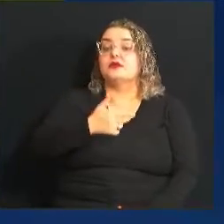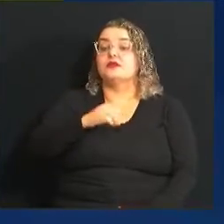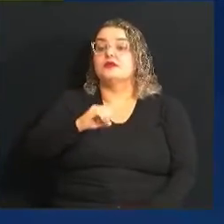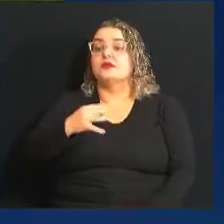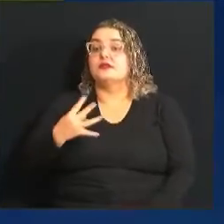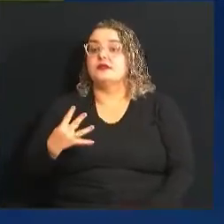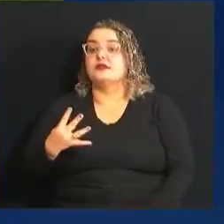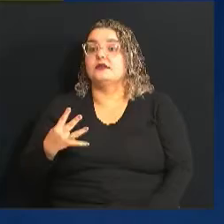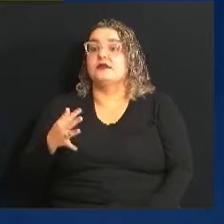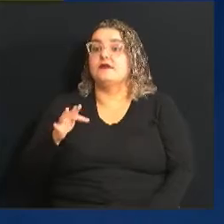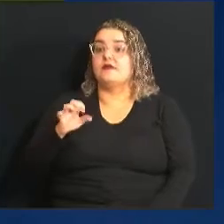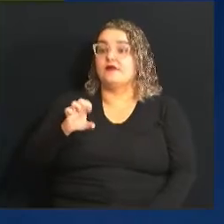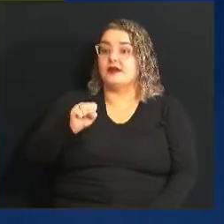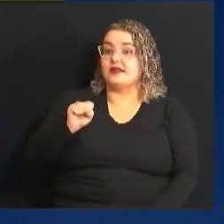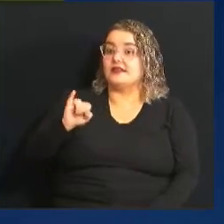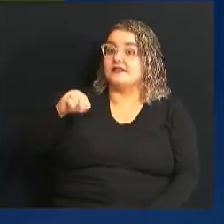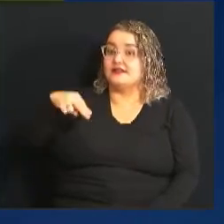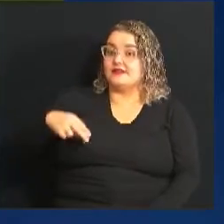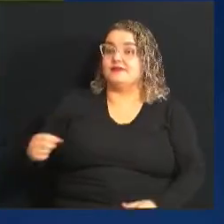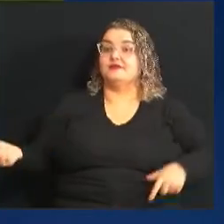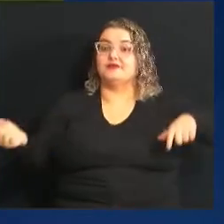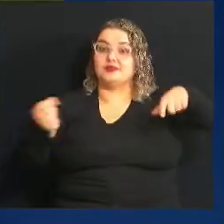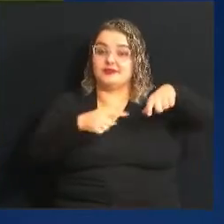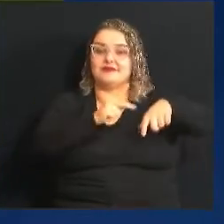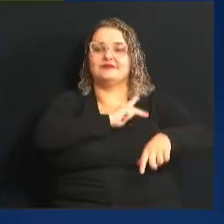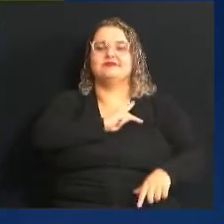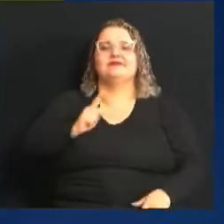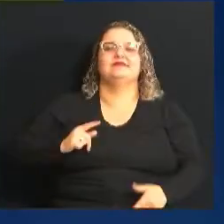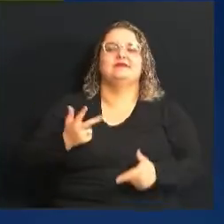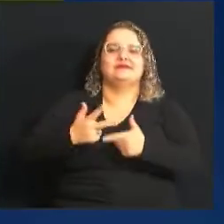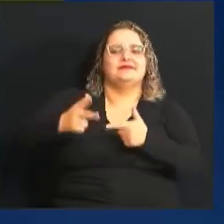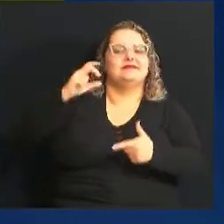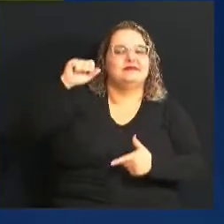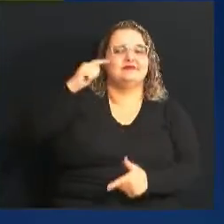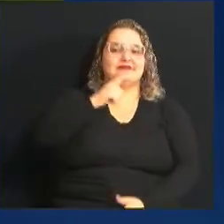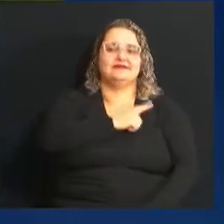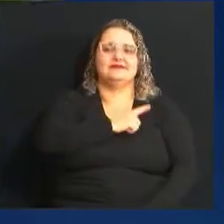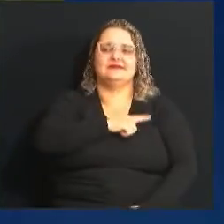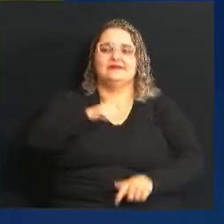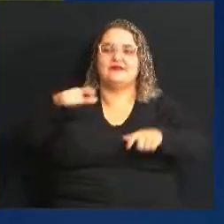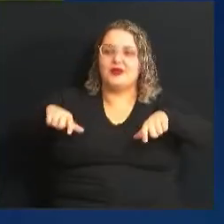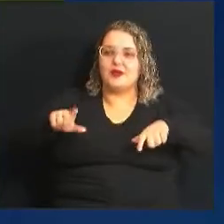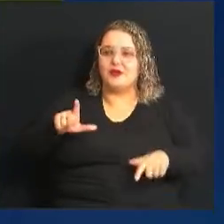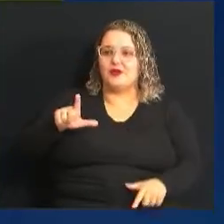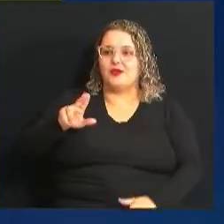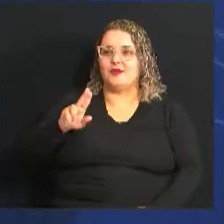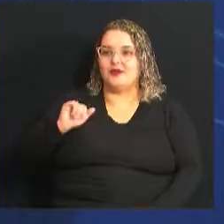Fecim marca um golaço e Ponte Preta vence o Guarani no Moisés Lucarelli.